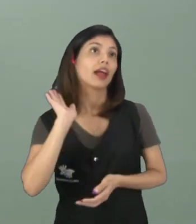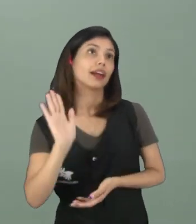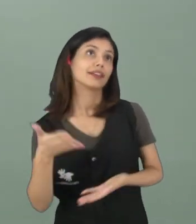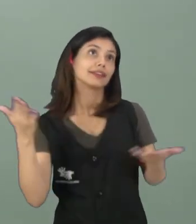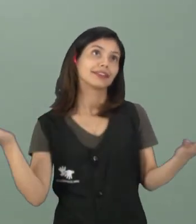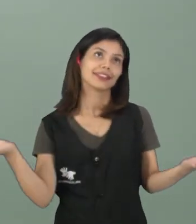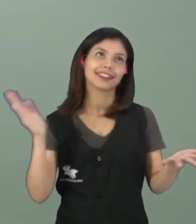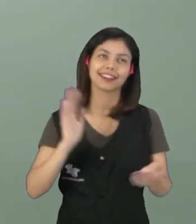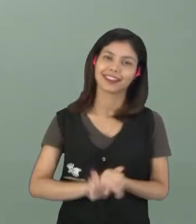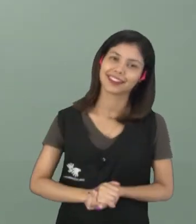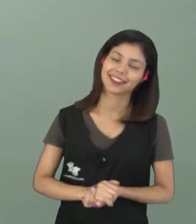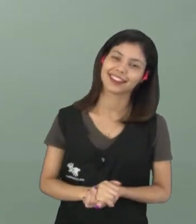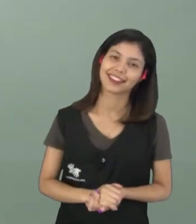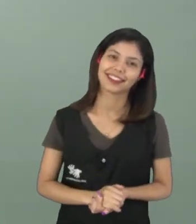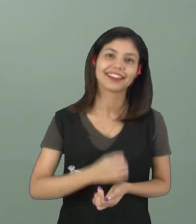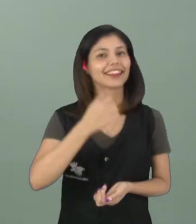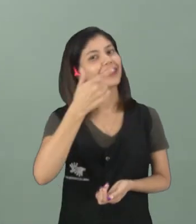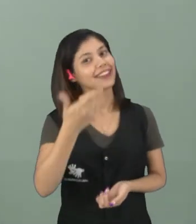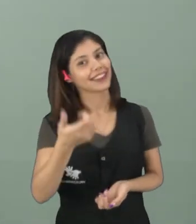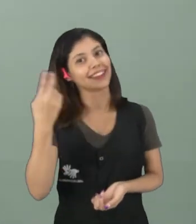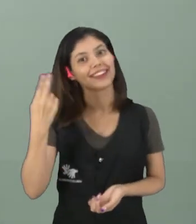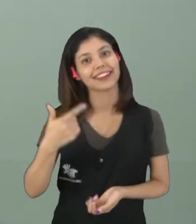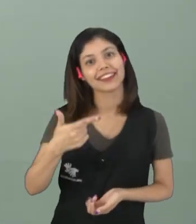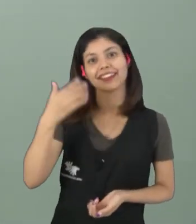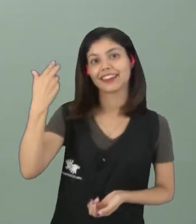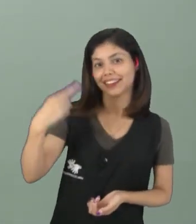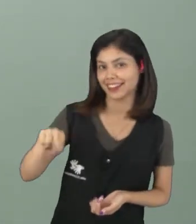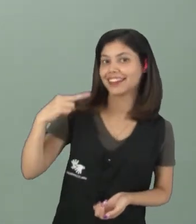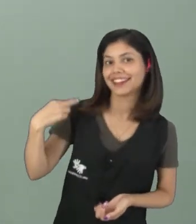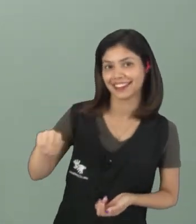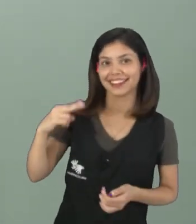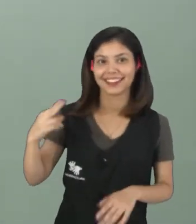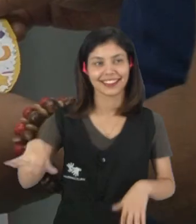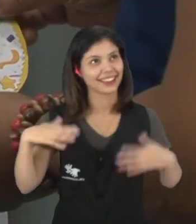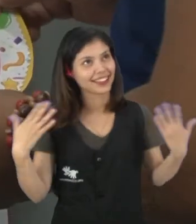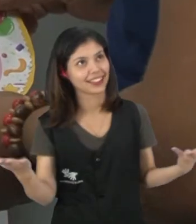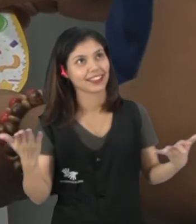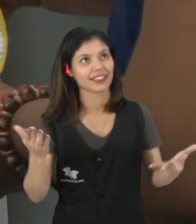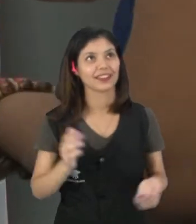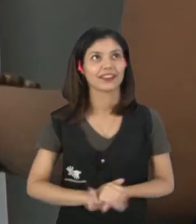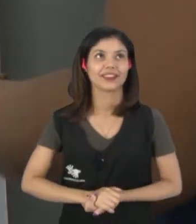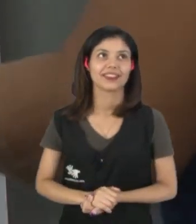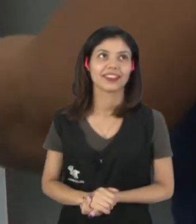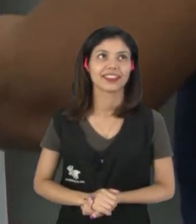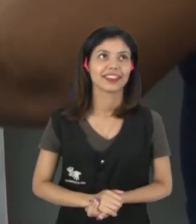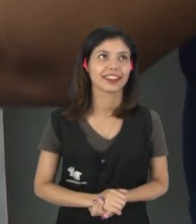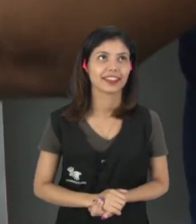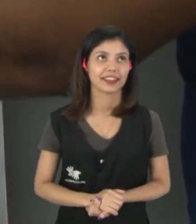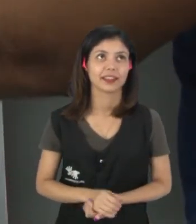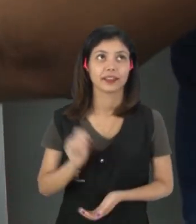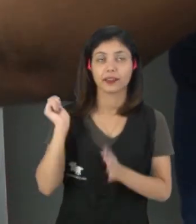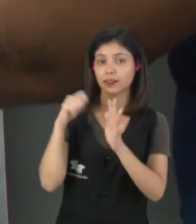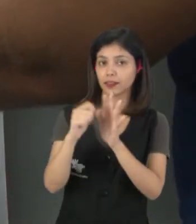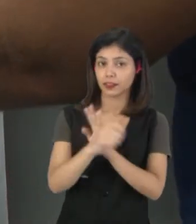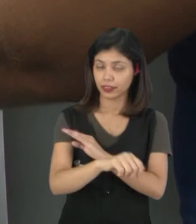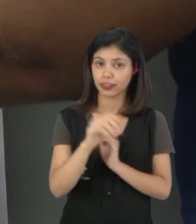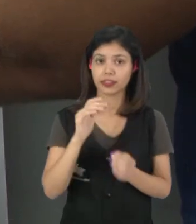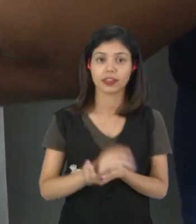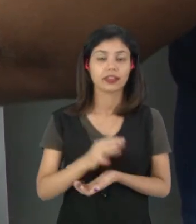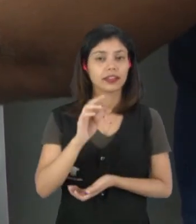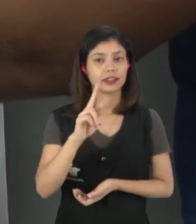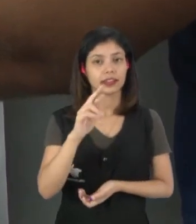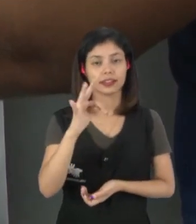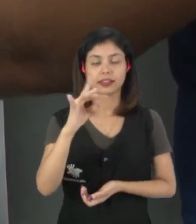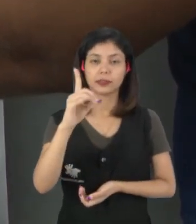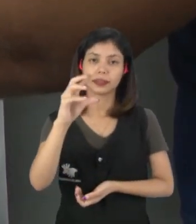já falei então é no mês de novembro tá no mesmo mês aqui do